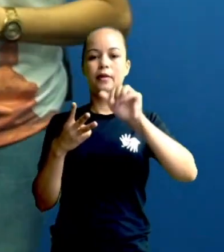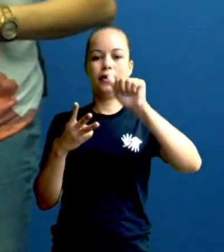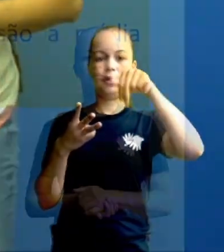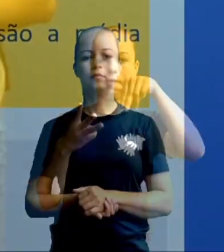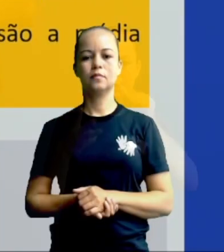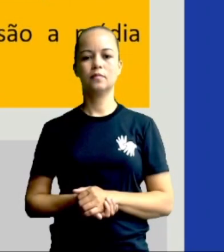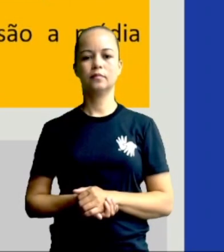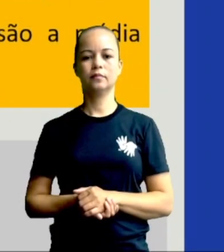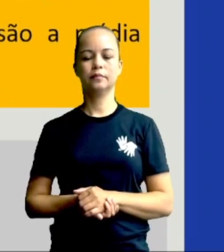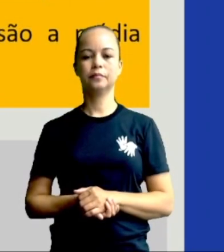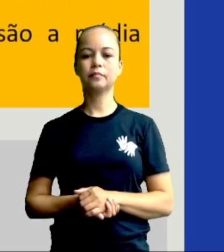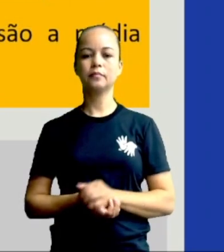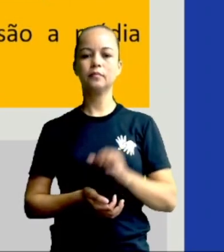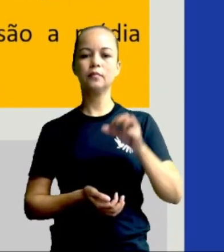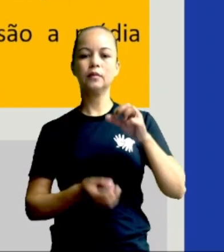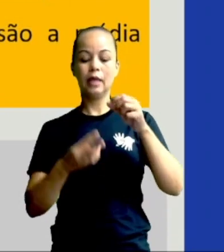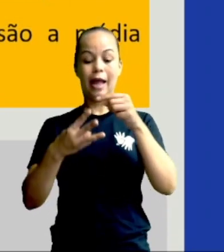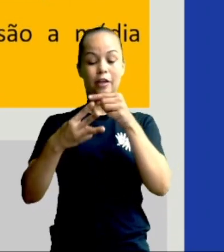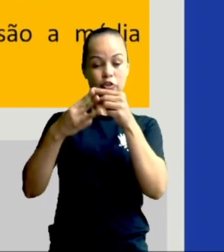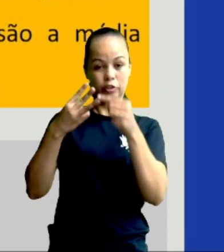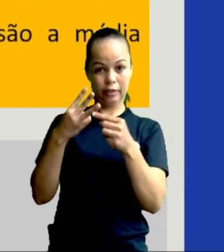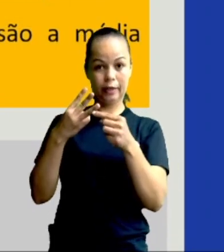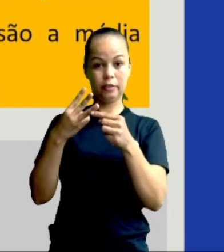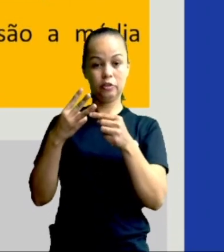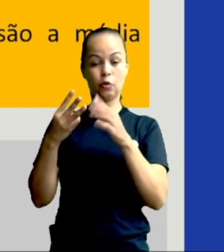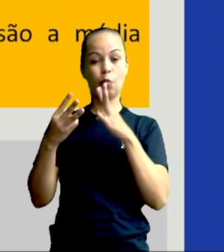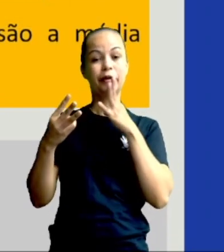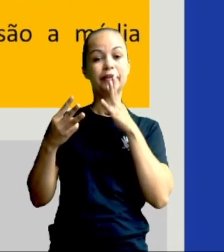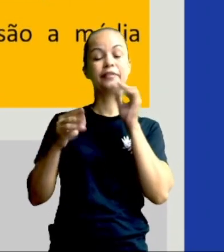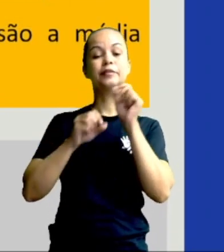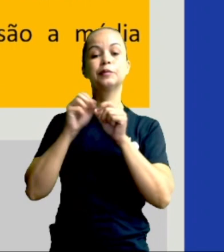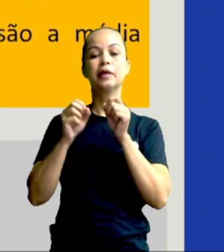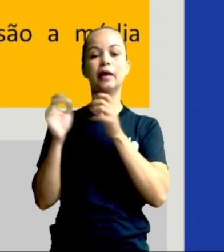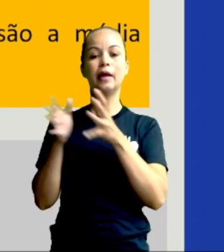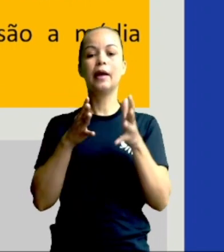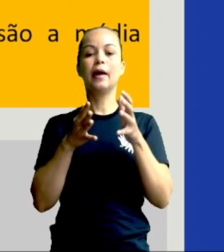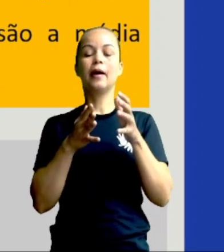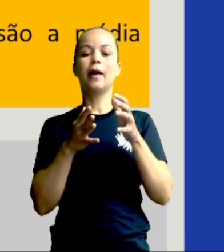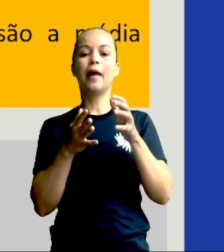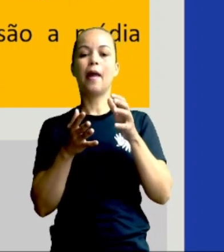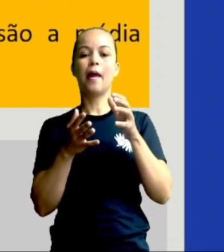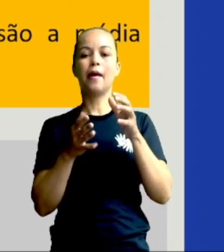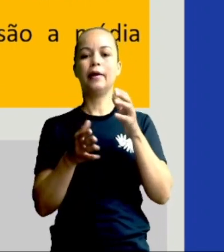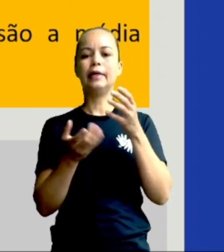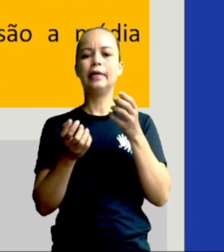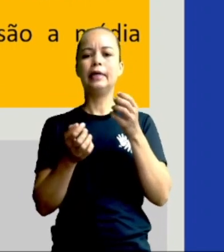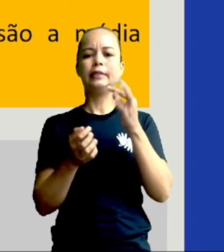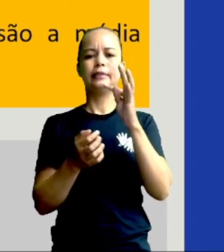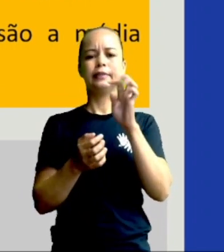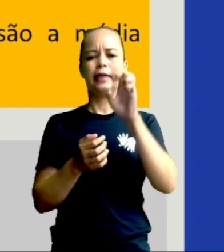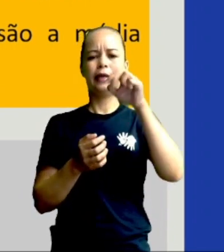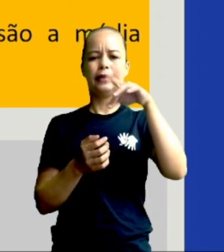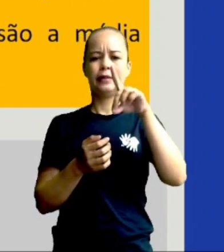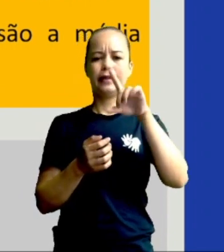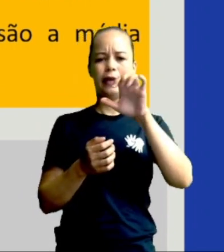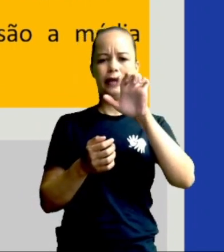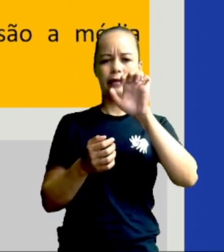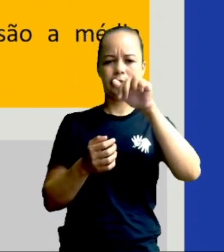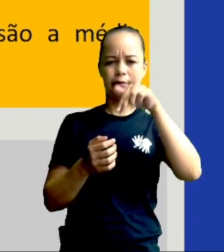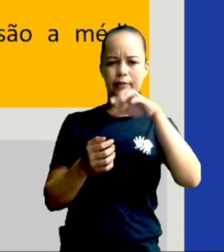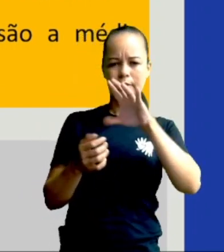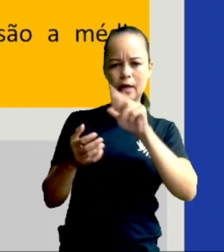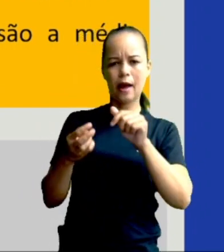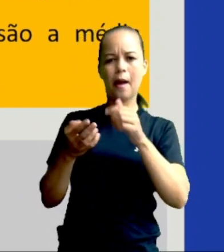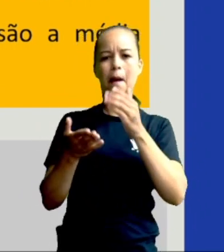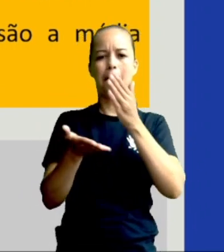de vocês. A moda, a média e a mediana são conhecidas como medidas de tendências centrais. Elas são utilizadas para representar um